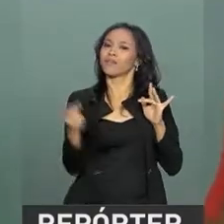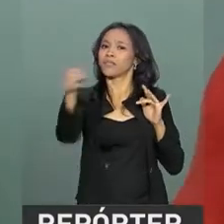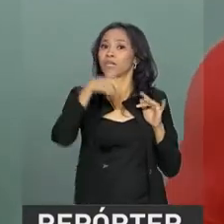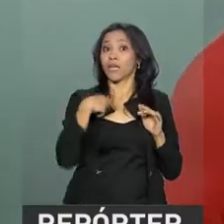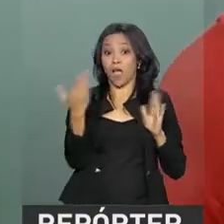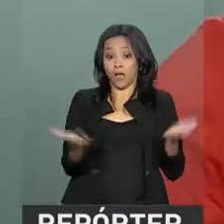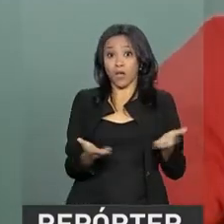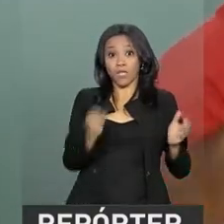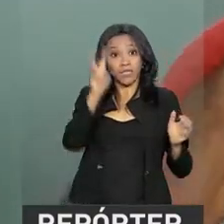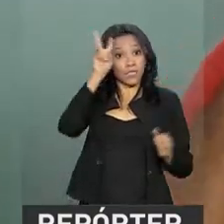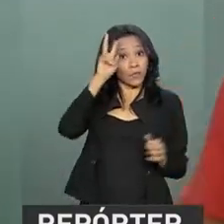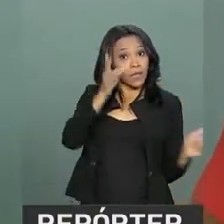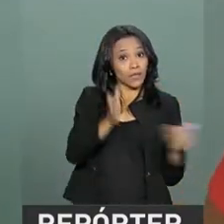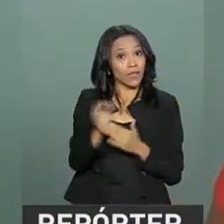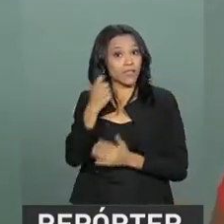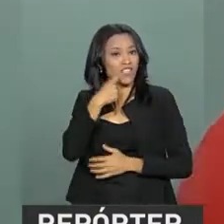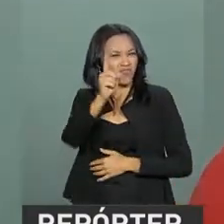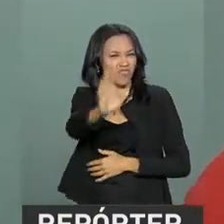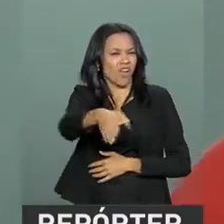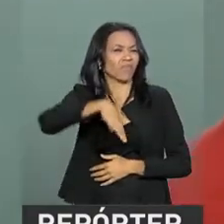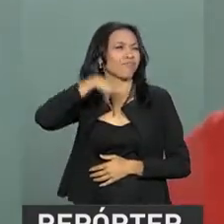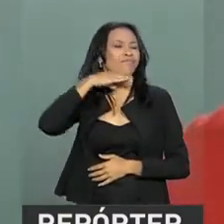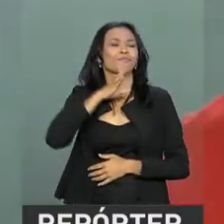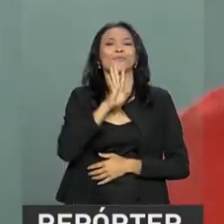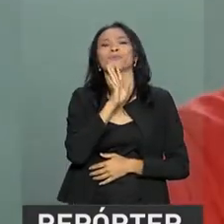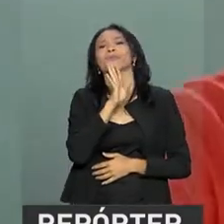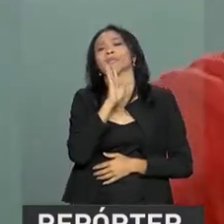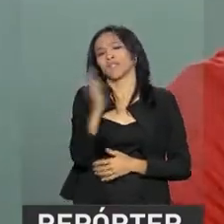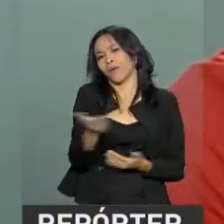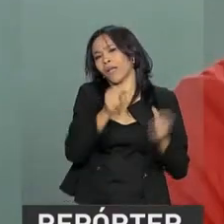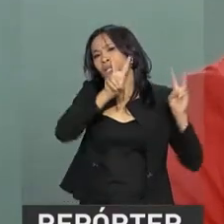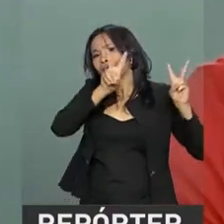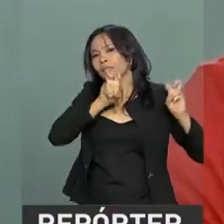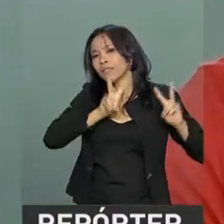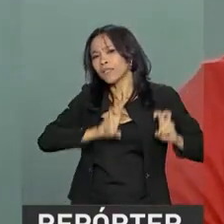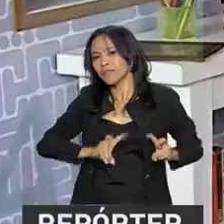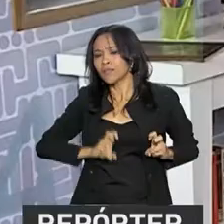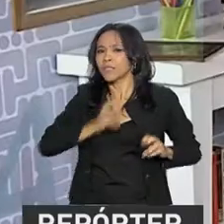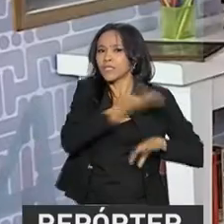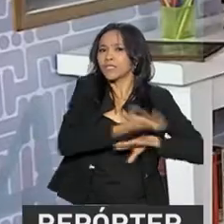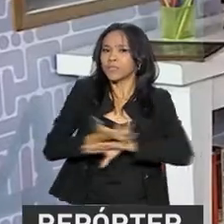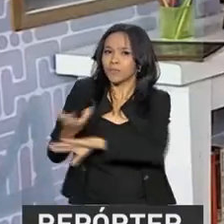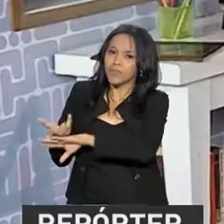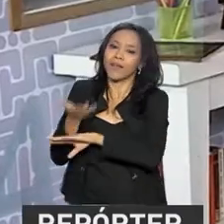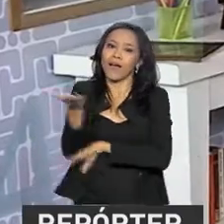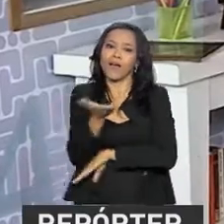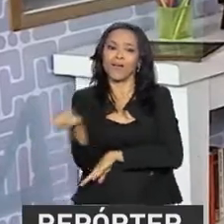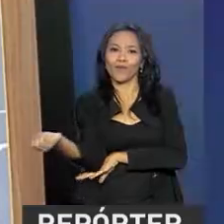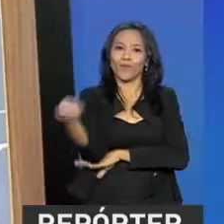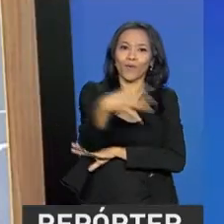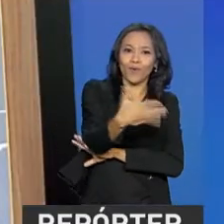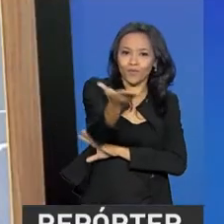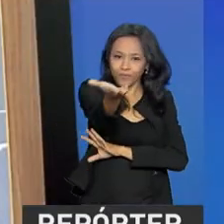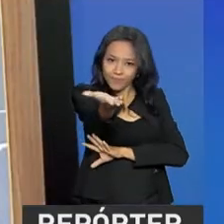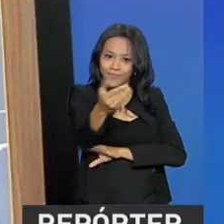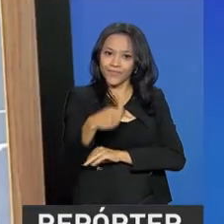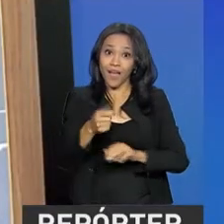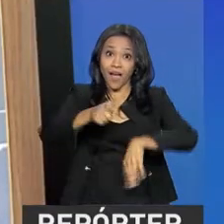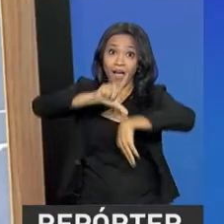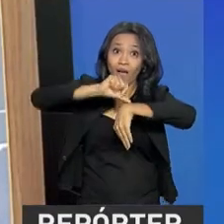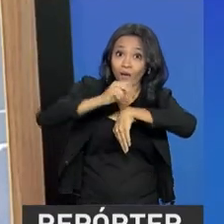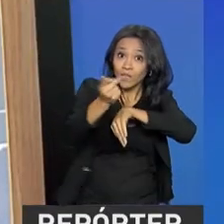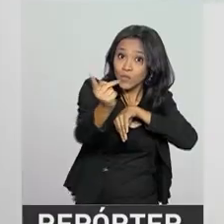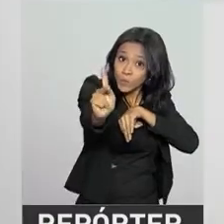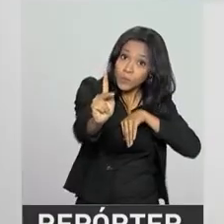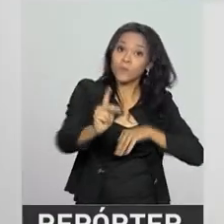programa de segunda a sexta que você já conhece e que a cada dia a bordo o mar do conhecimento agora tem um novo quadro a horas